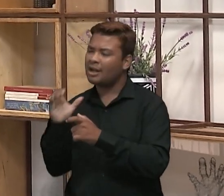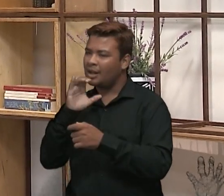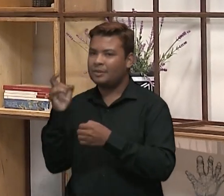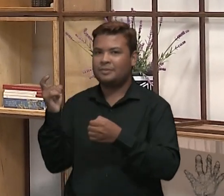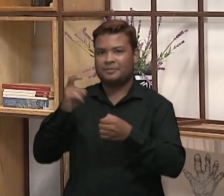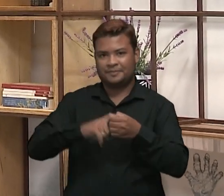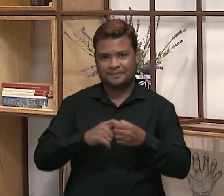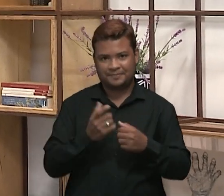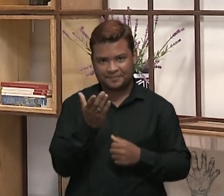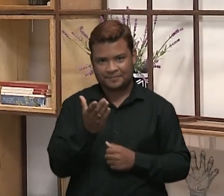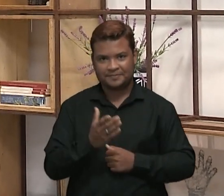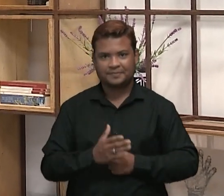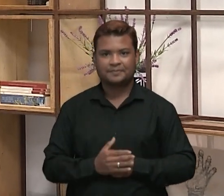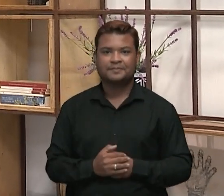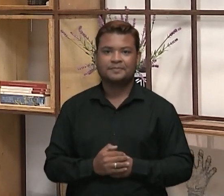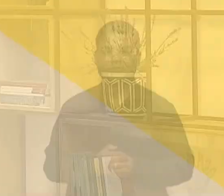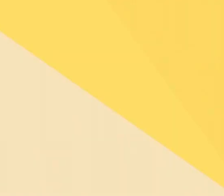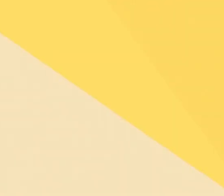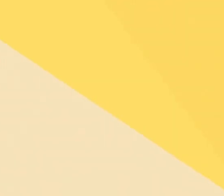daí.